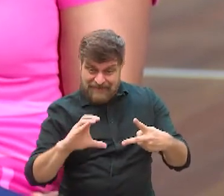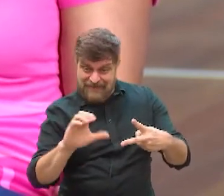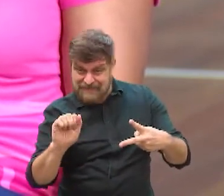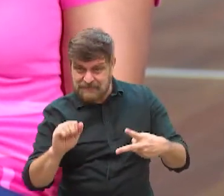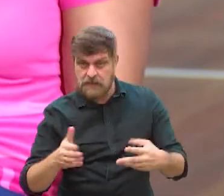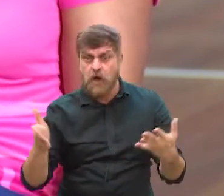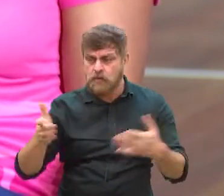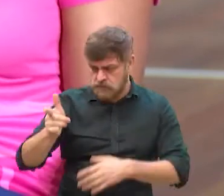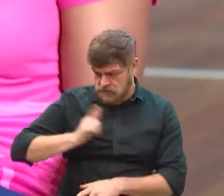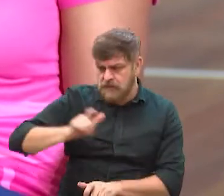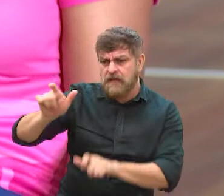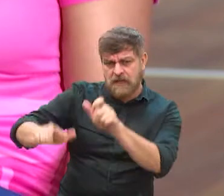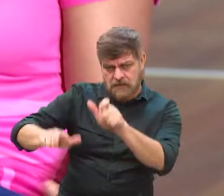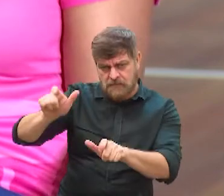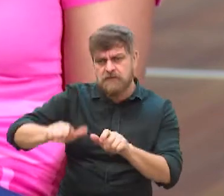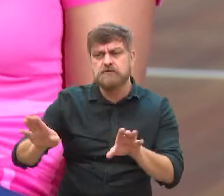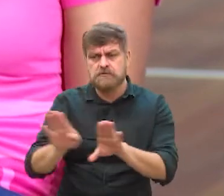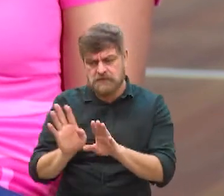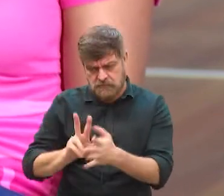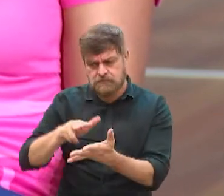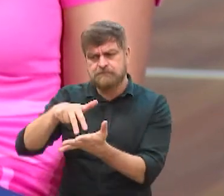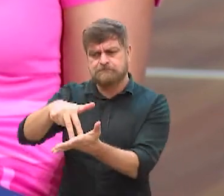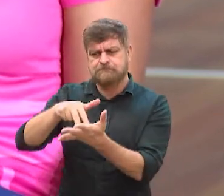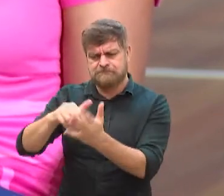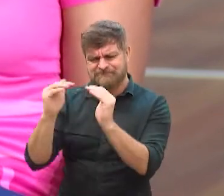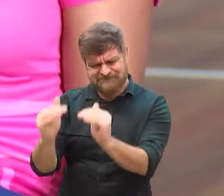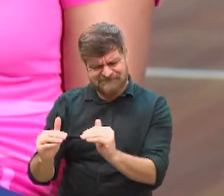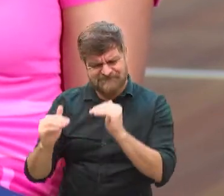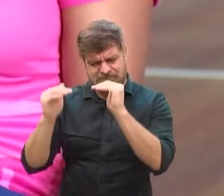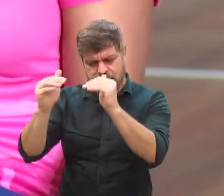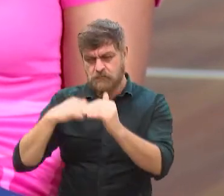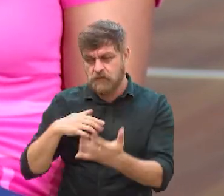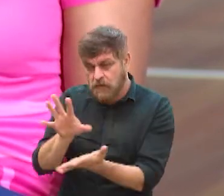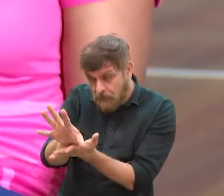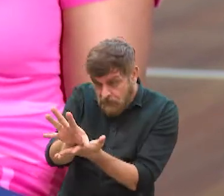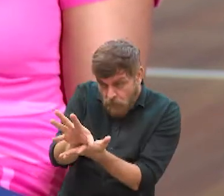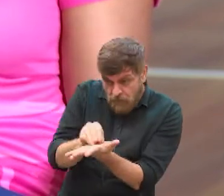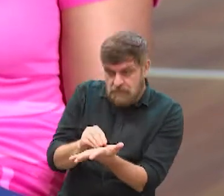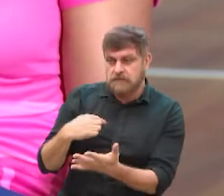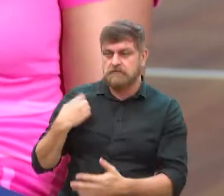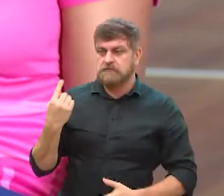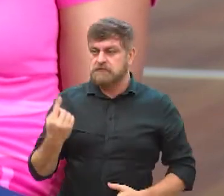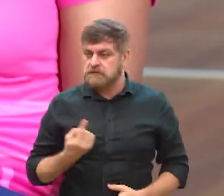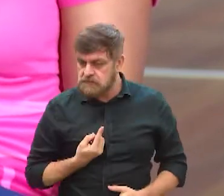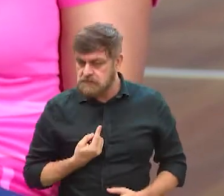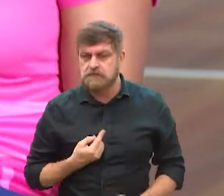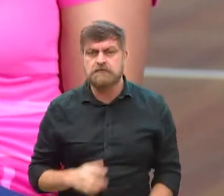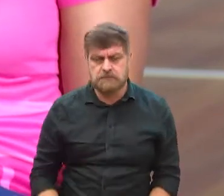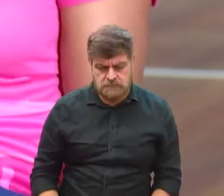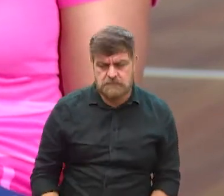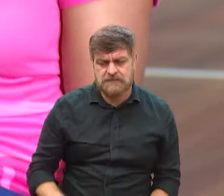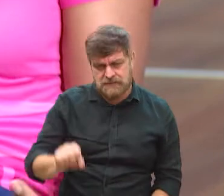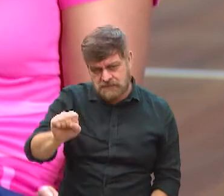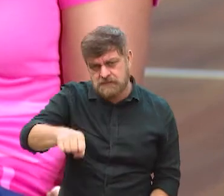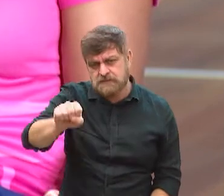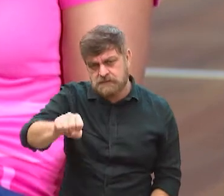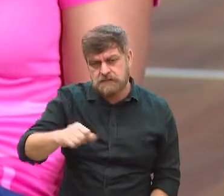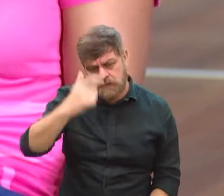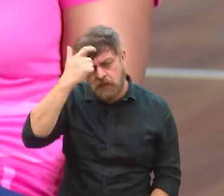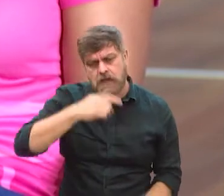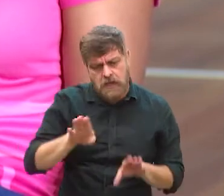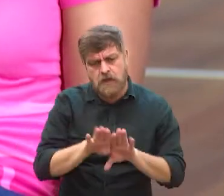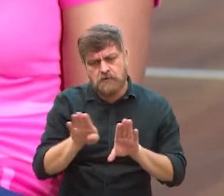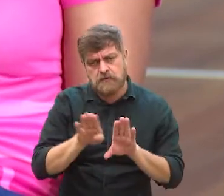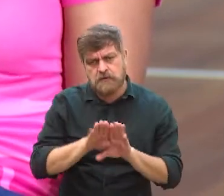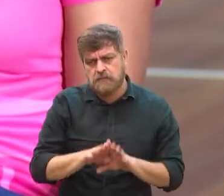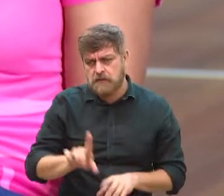que têm o seu nome aí consagrado, que são exemplos, são espelho para muitas jogadoras, até para mim mesmo,